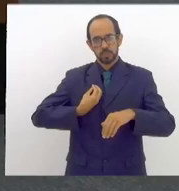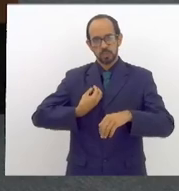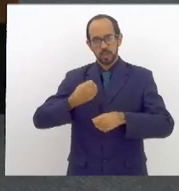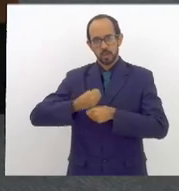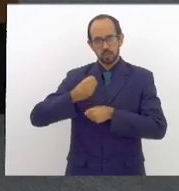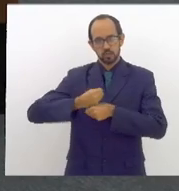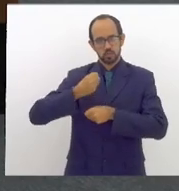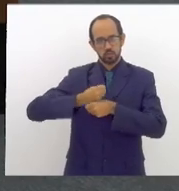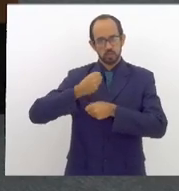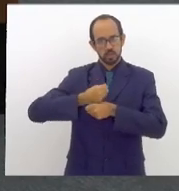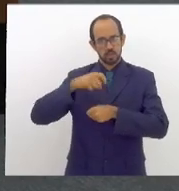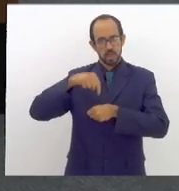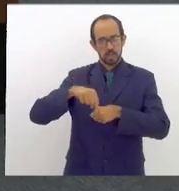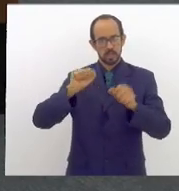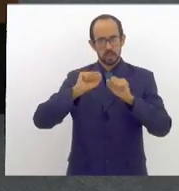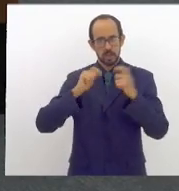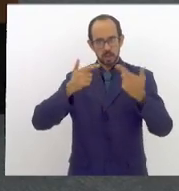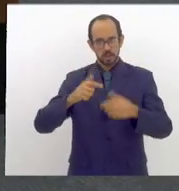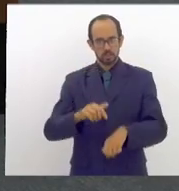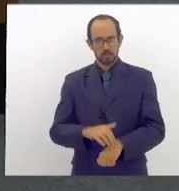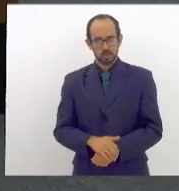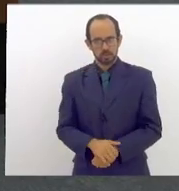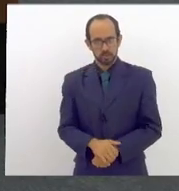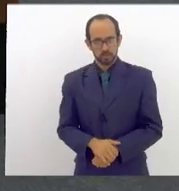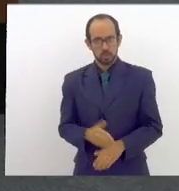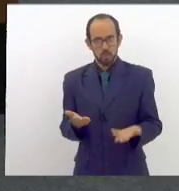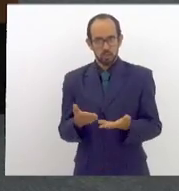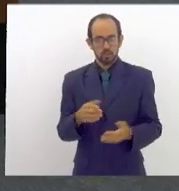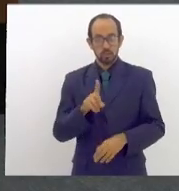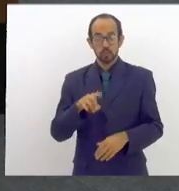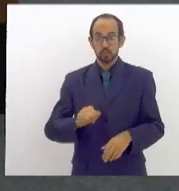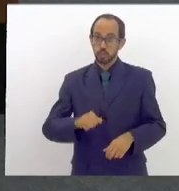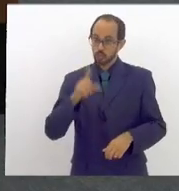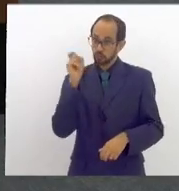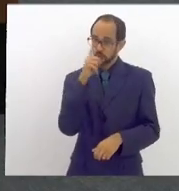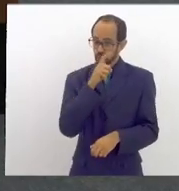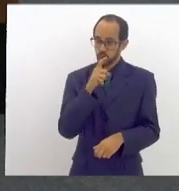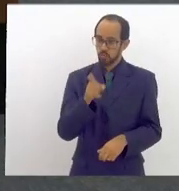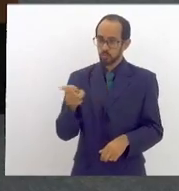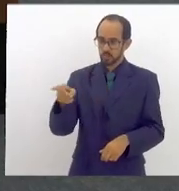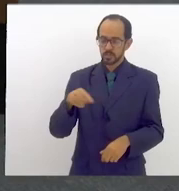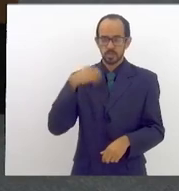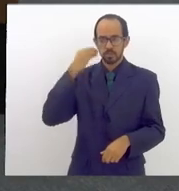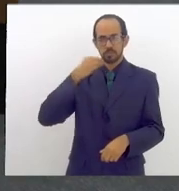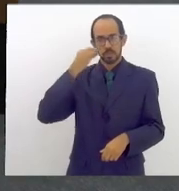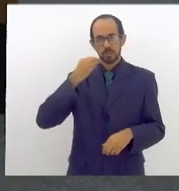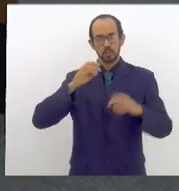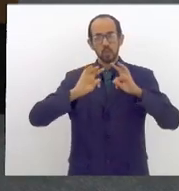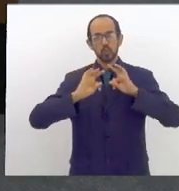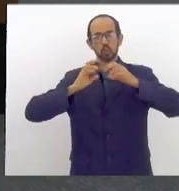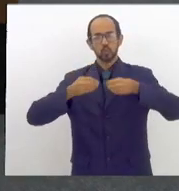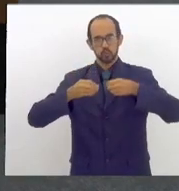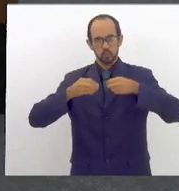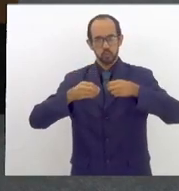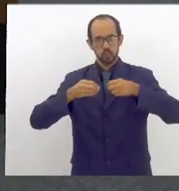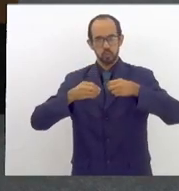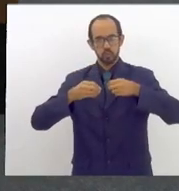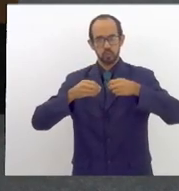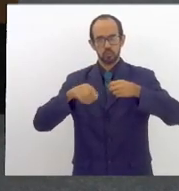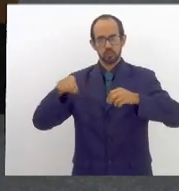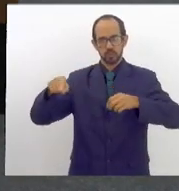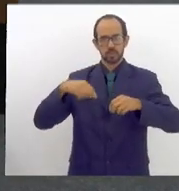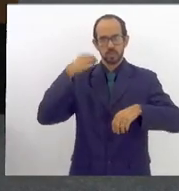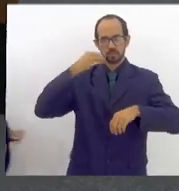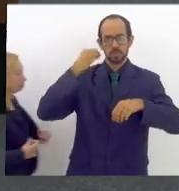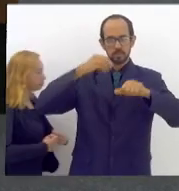na Assembleia do Estado do Rio de Janeiro e hoje foi um dia de fogo hoje você experimentou Tudo nessa casa experimentou um